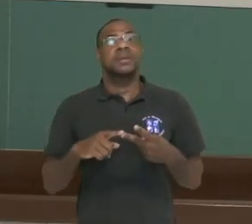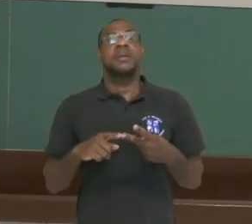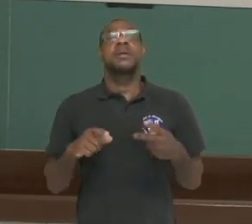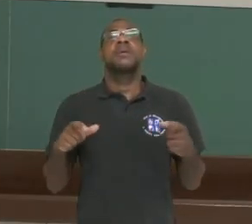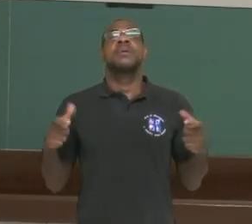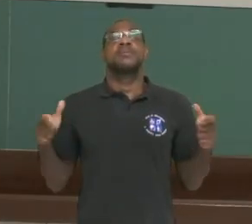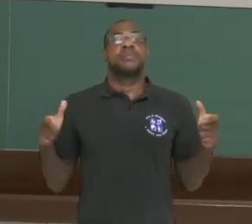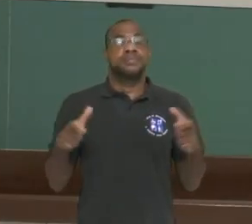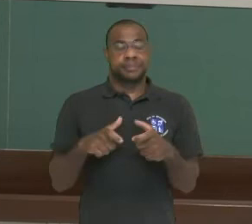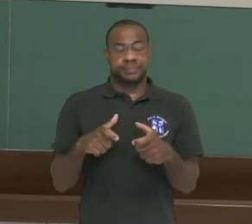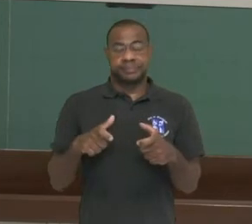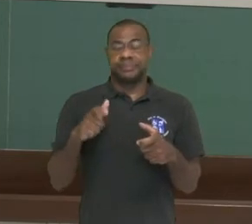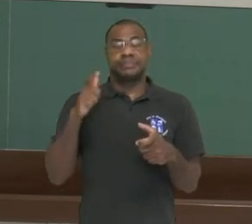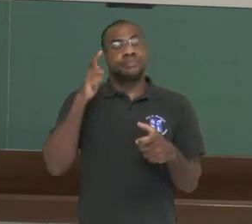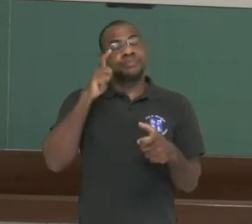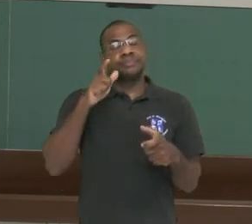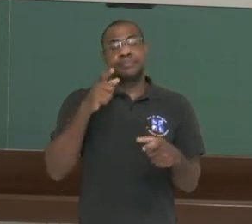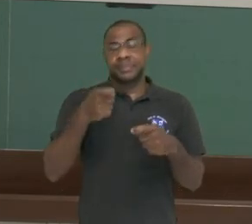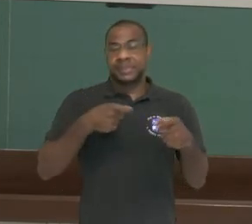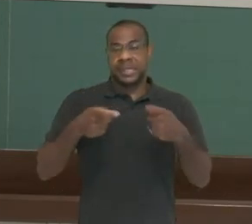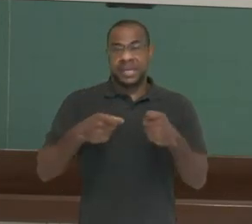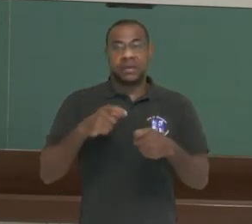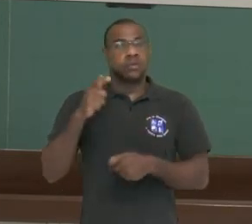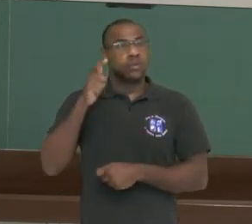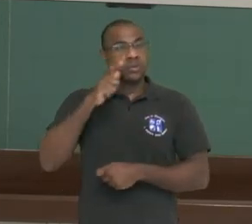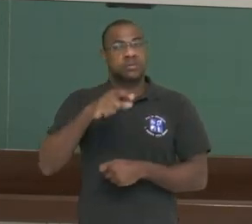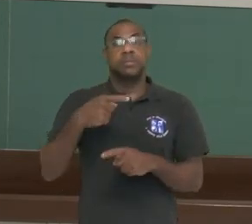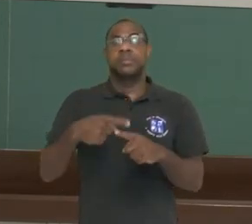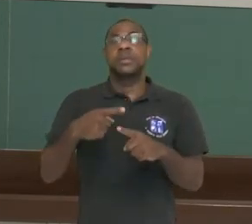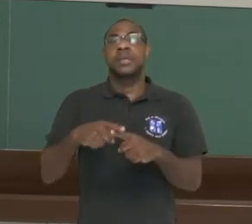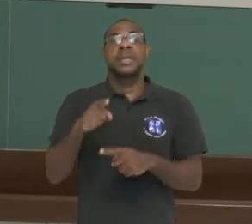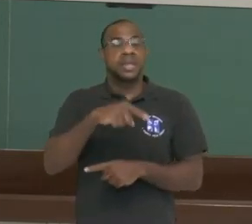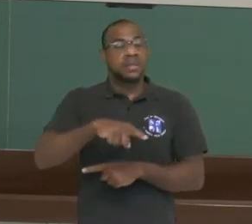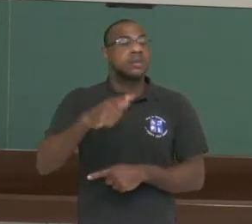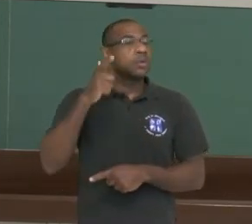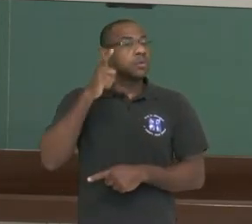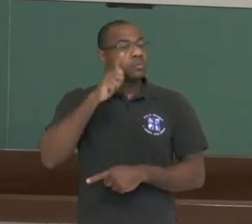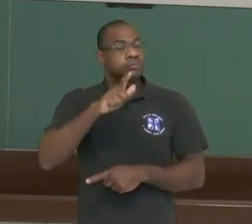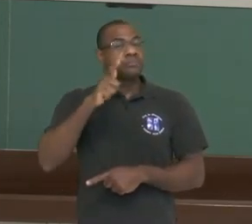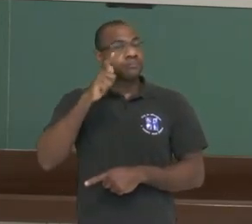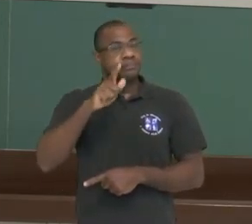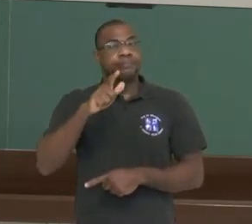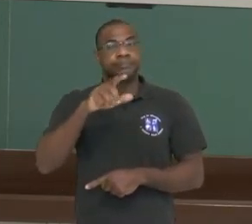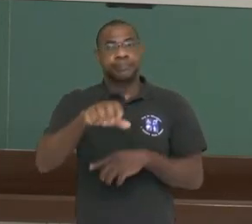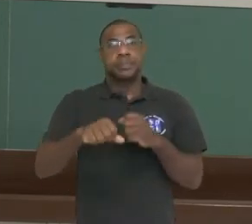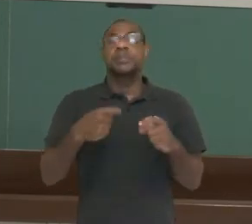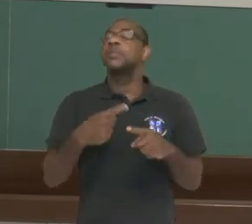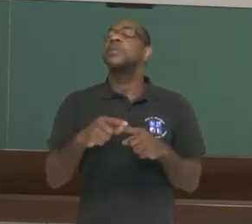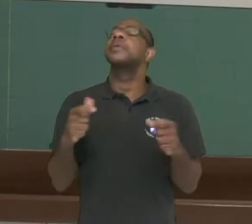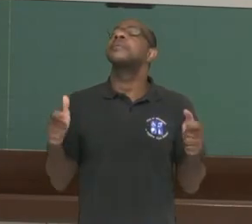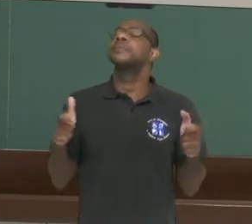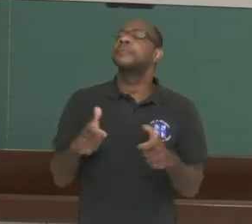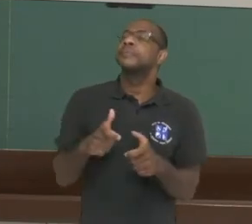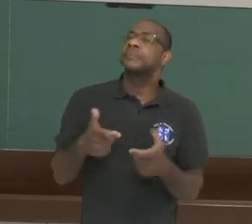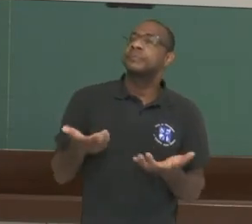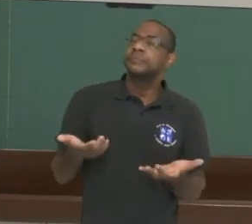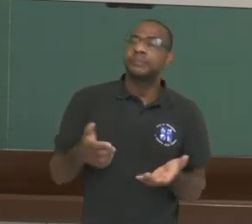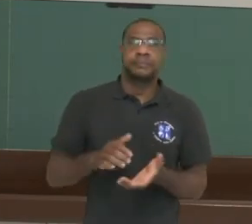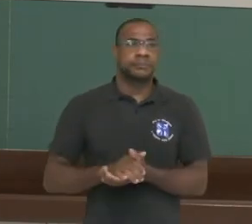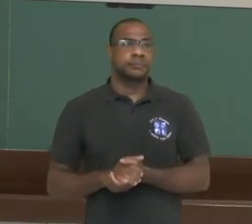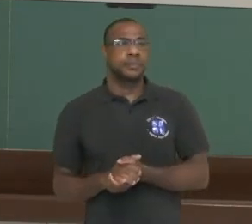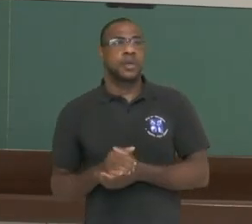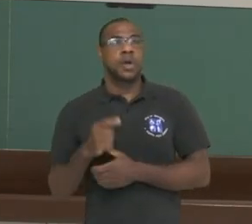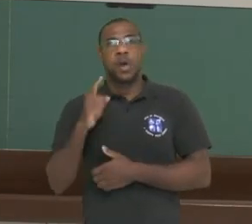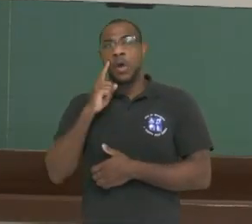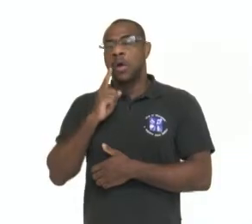de conquistas, chamadas guerras de conquista, porque eles conquistavam. Por que, professor, diminuiu? Bom, olha lá, olha aqui no